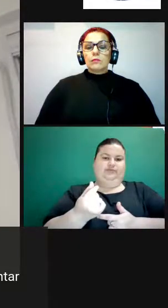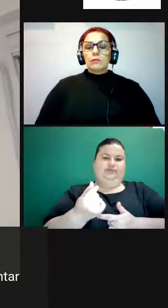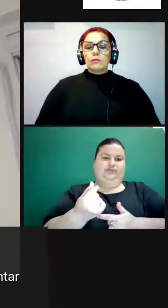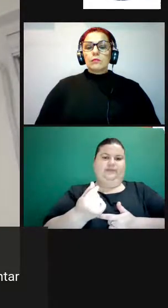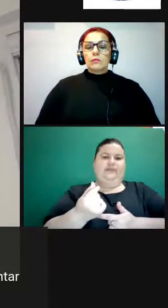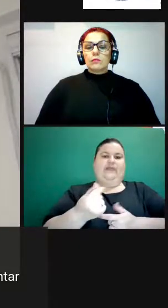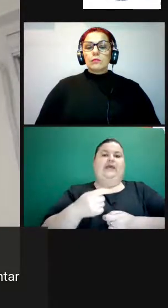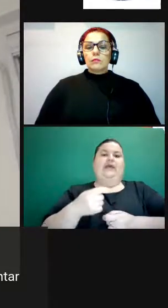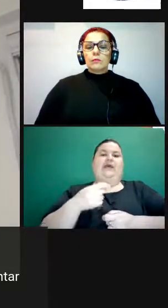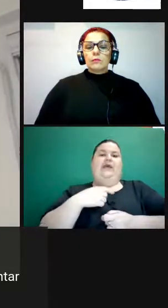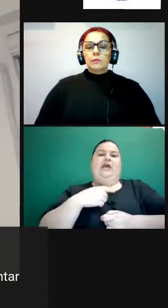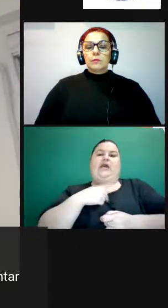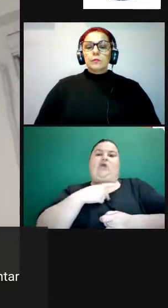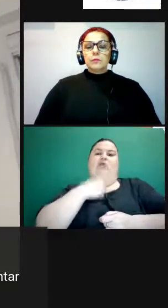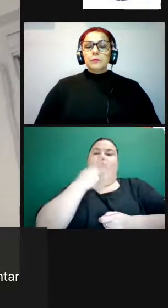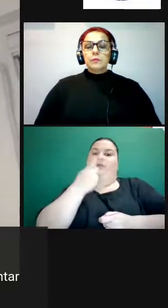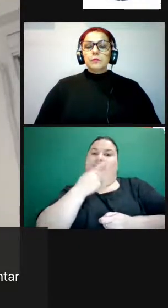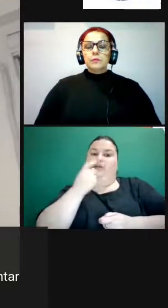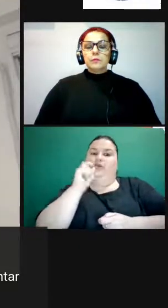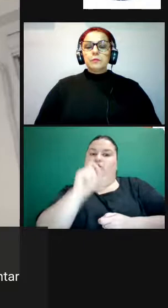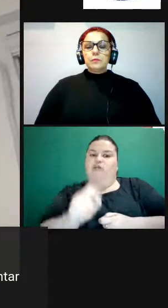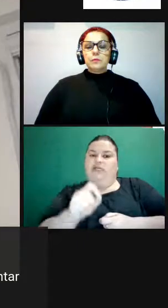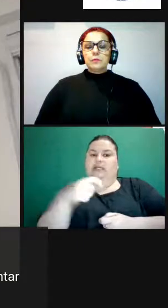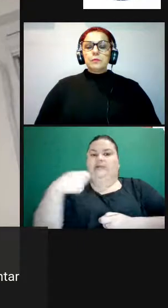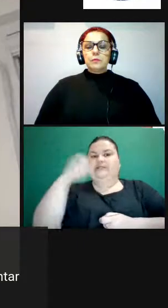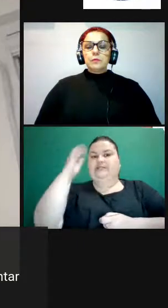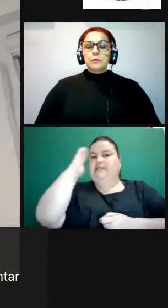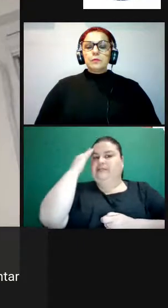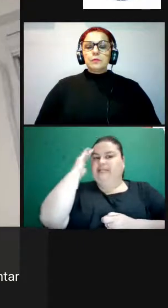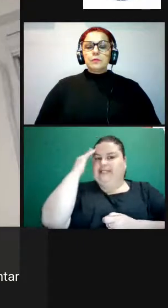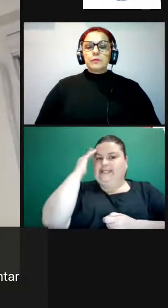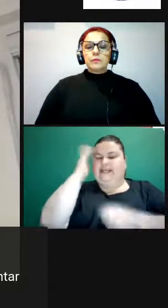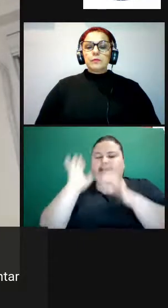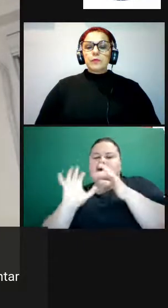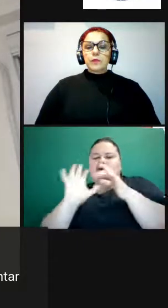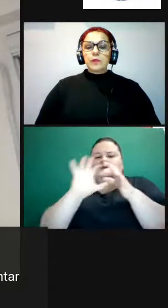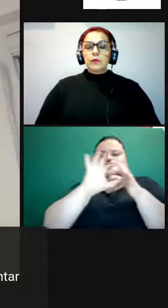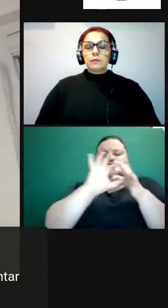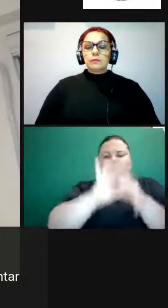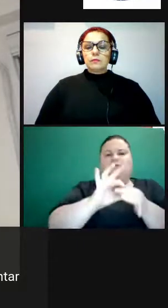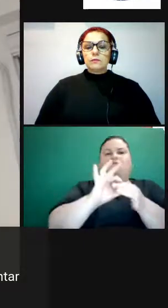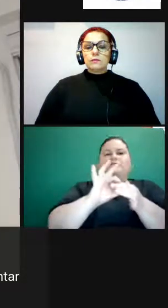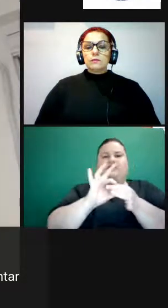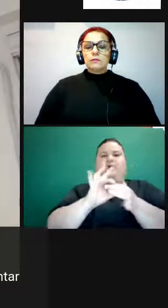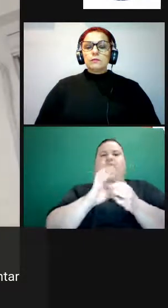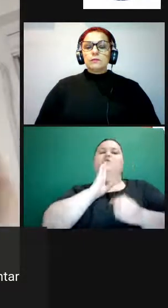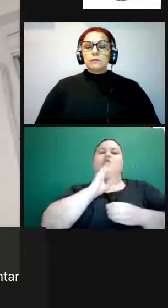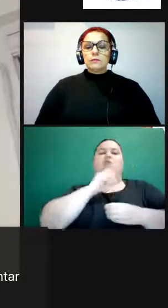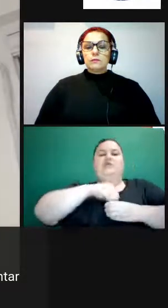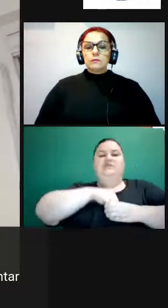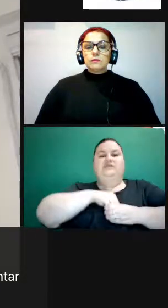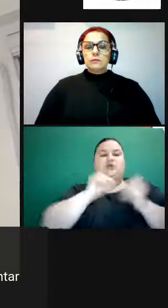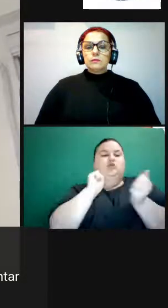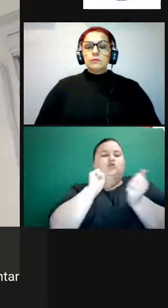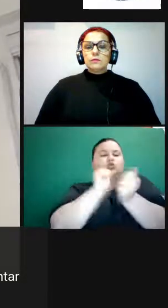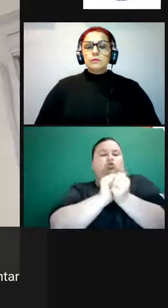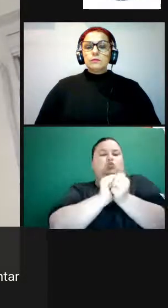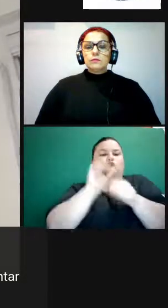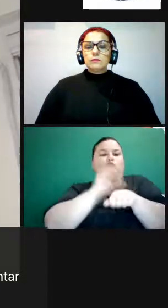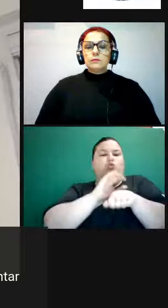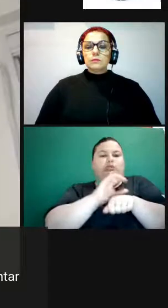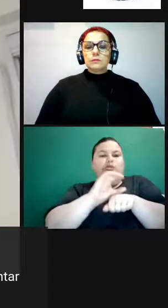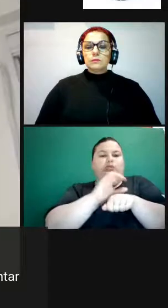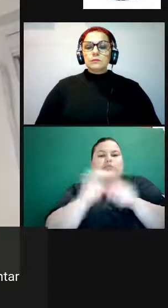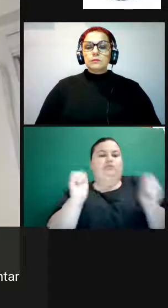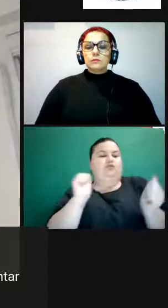que nós precisamos entender que a gente tem que associar o nosso conhecimento além de aplicar o método científico a resolver problemas